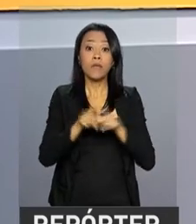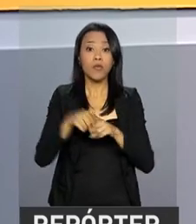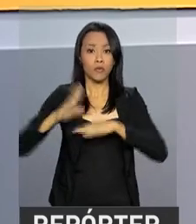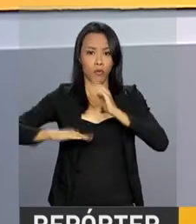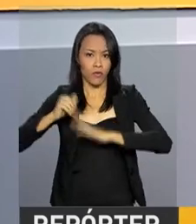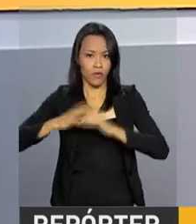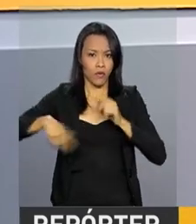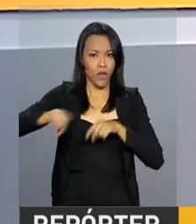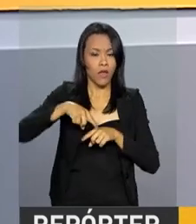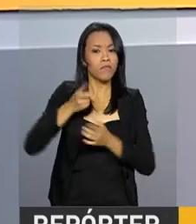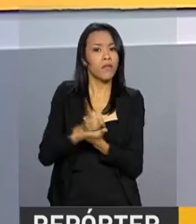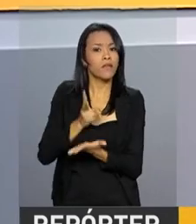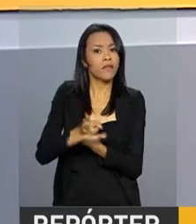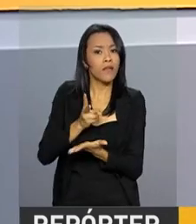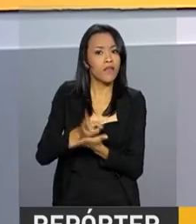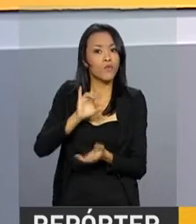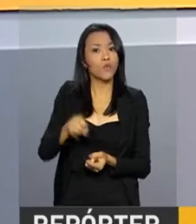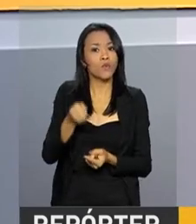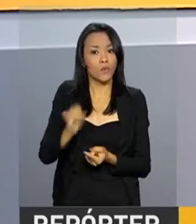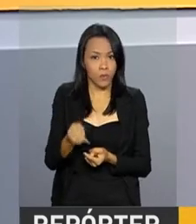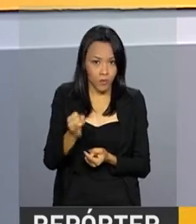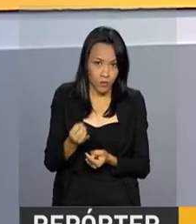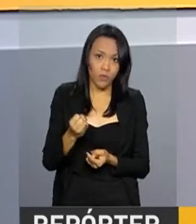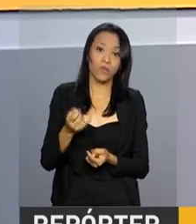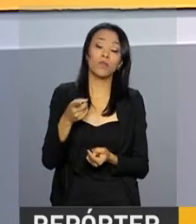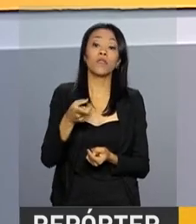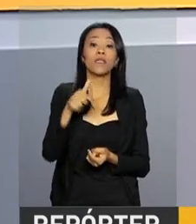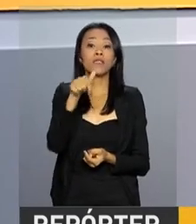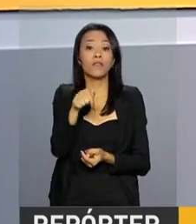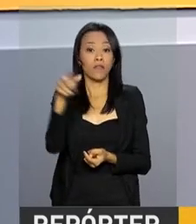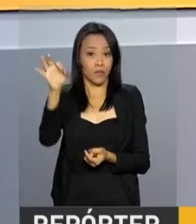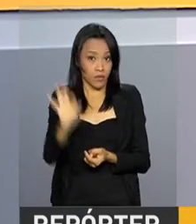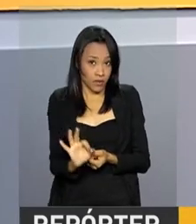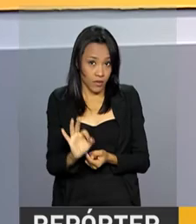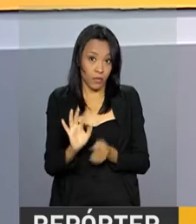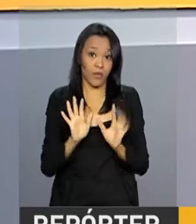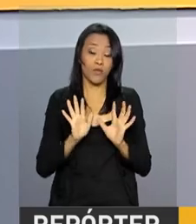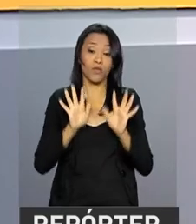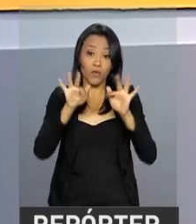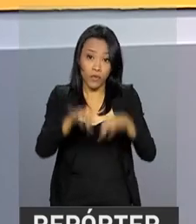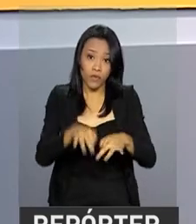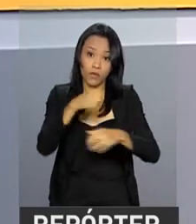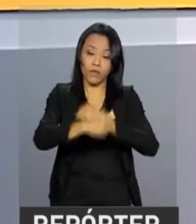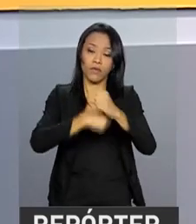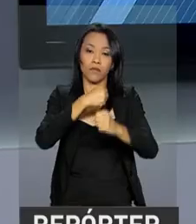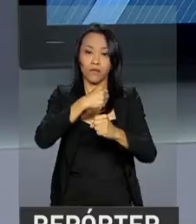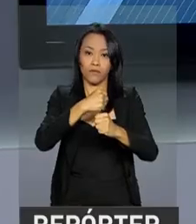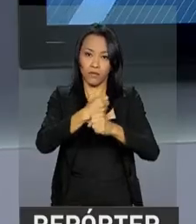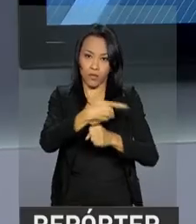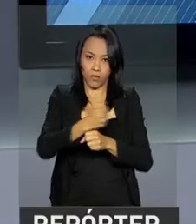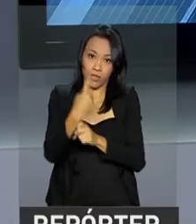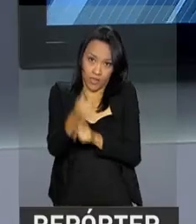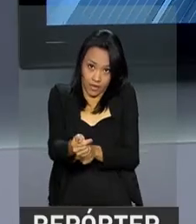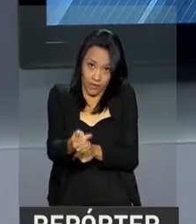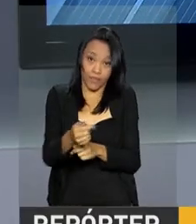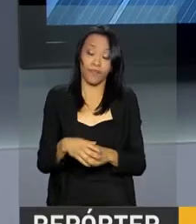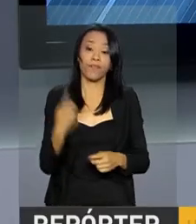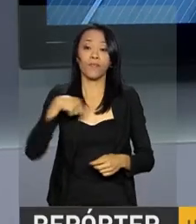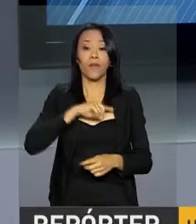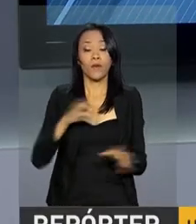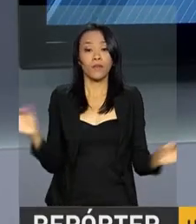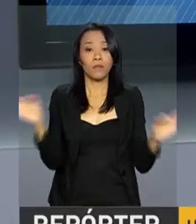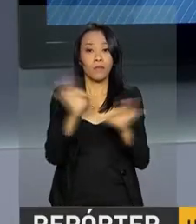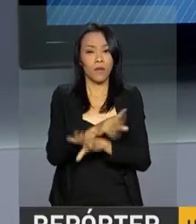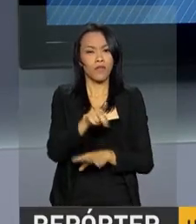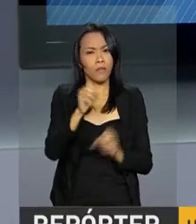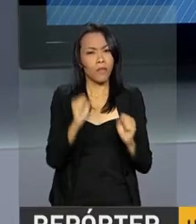para a taxa básica de juros da economia, a Selic, em 7% ao final de 2017. Nós ficamos por aqui. Você